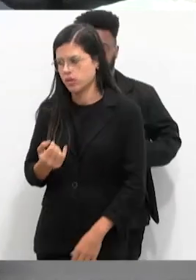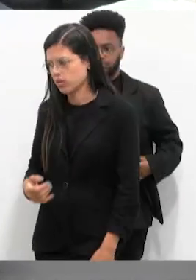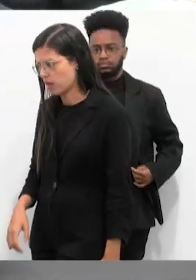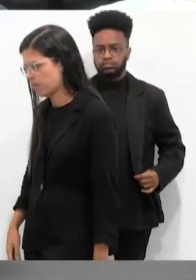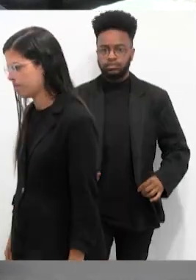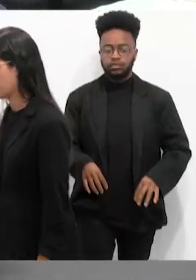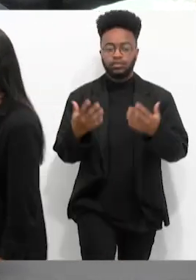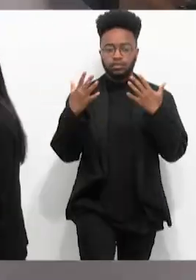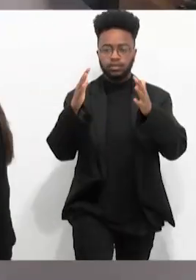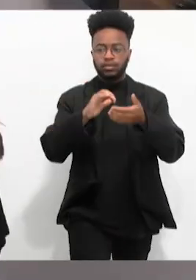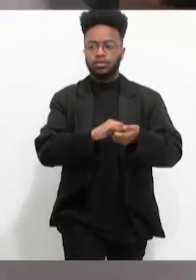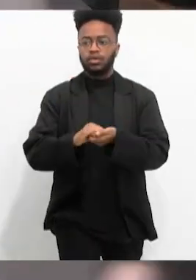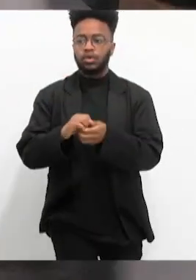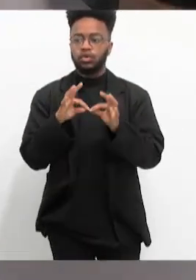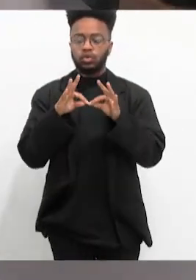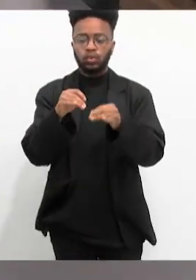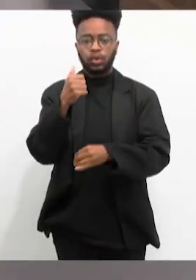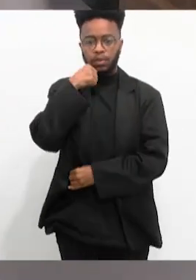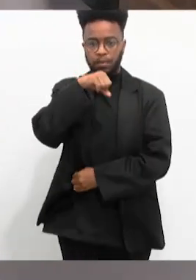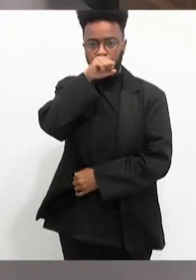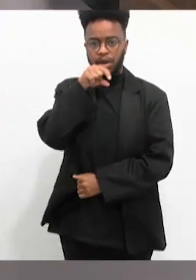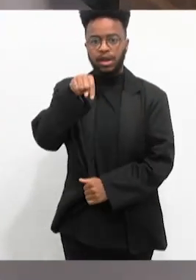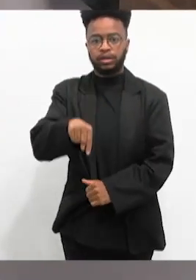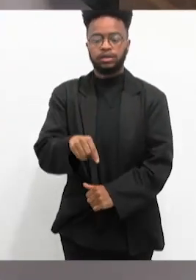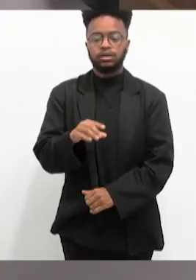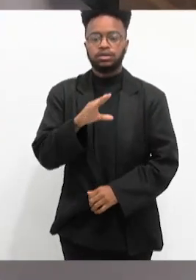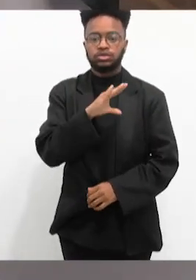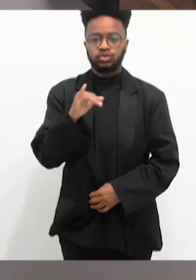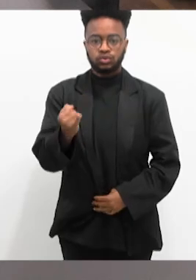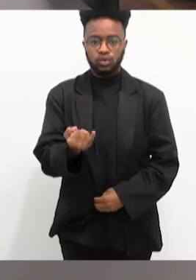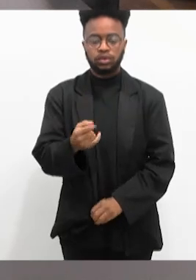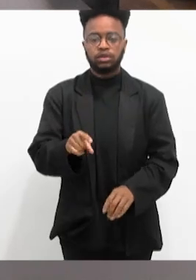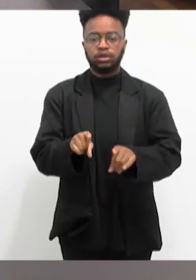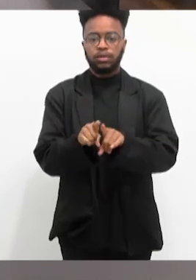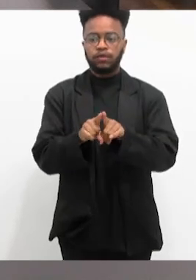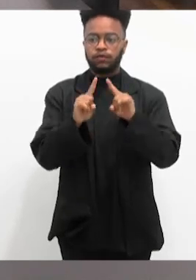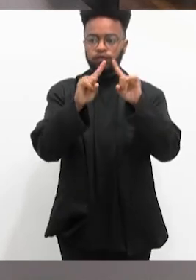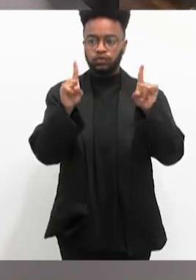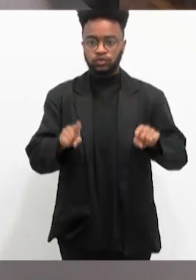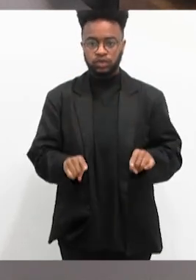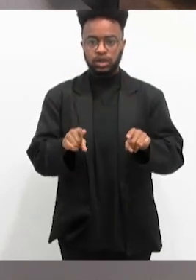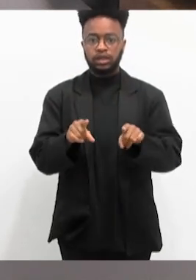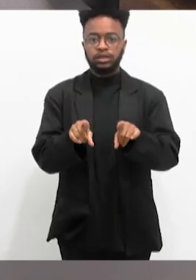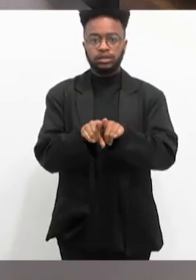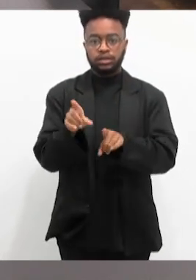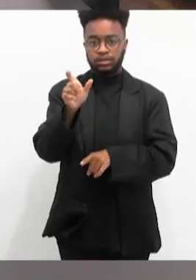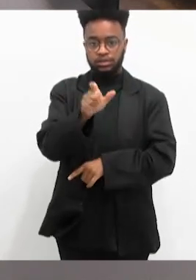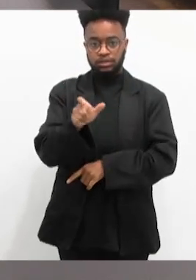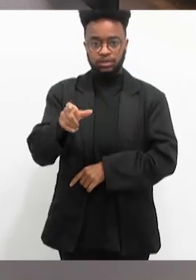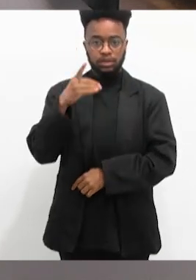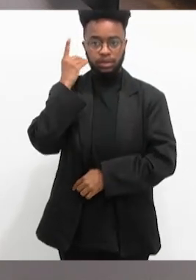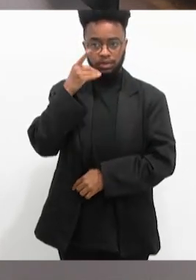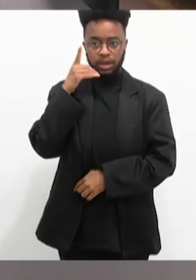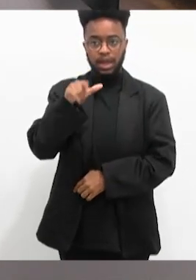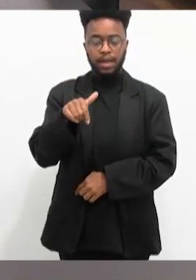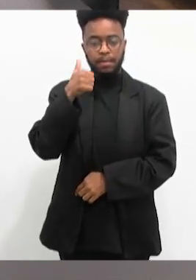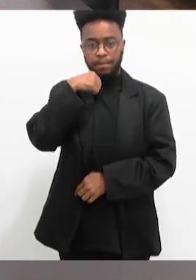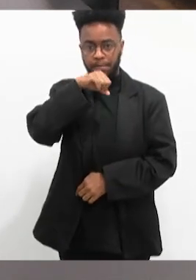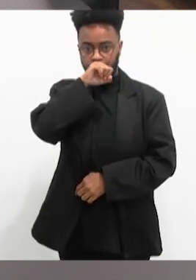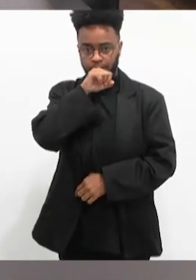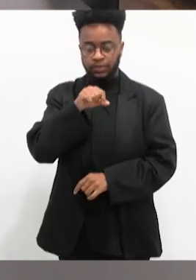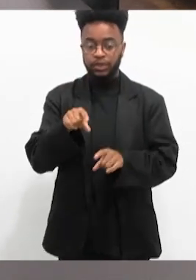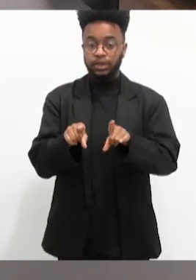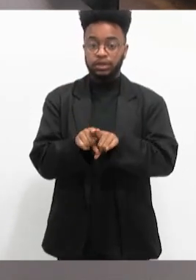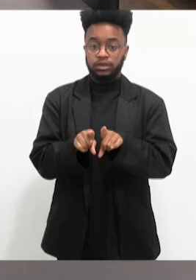aqui da nossa casa, da nossa comissão, servidoras, servidores, deputadas, então, que são mamães,